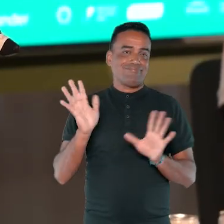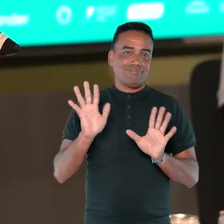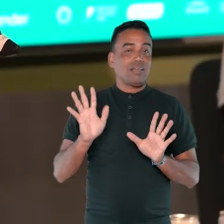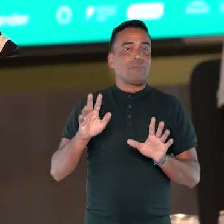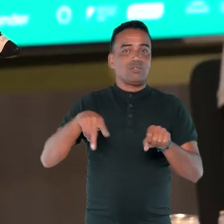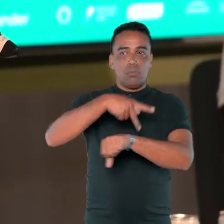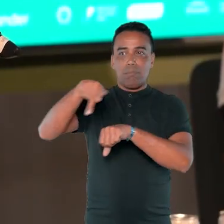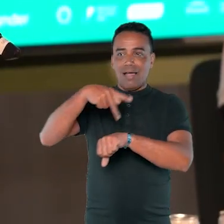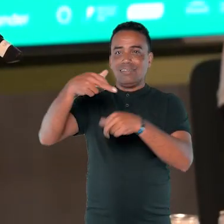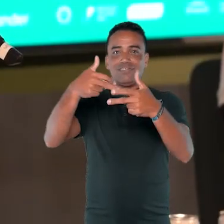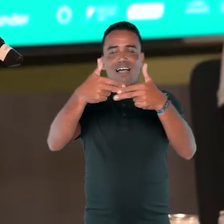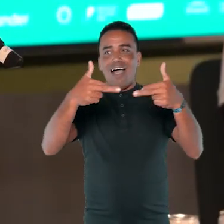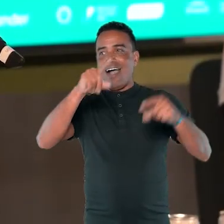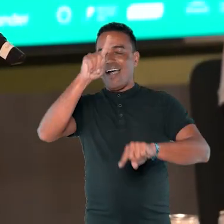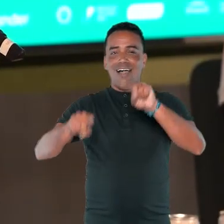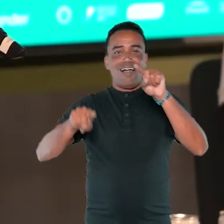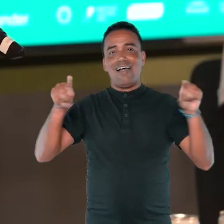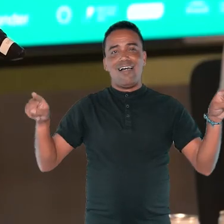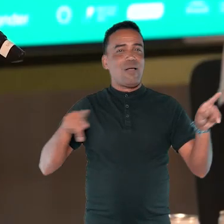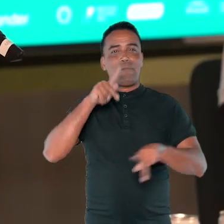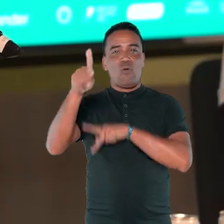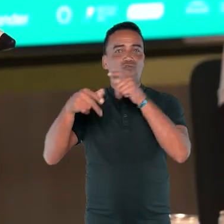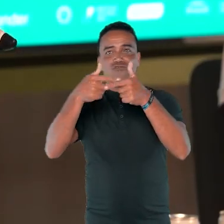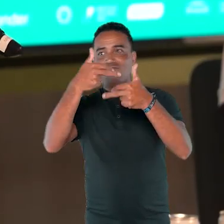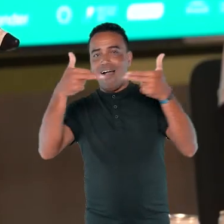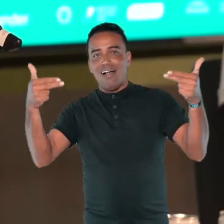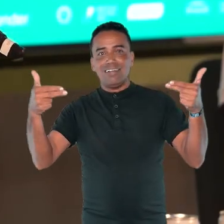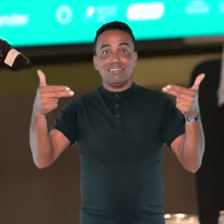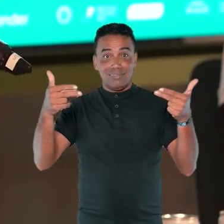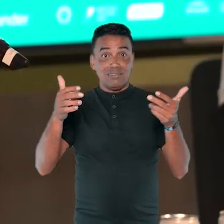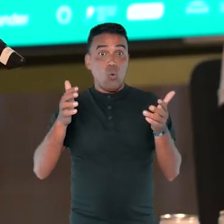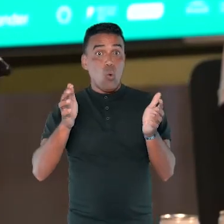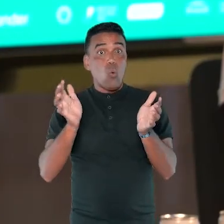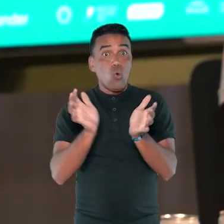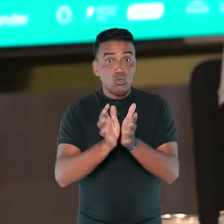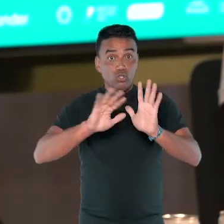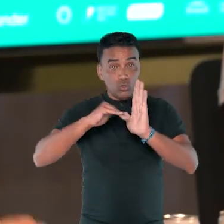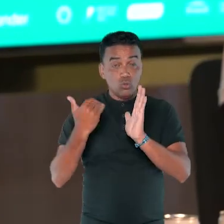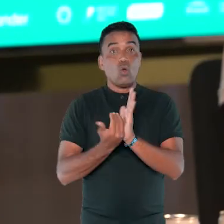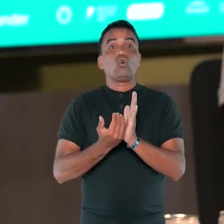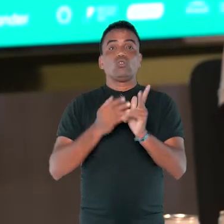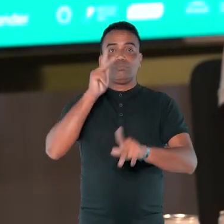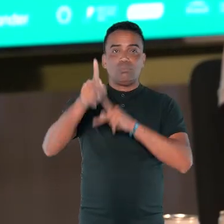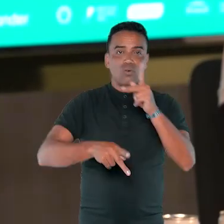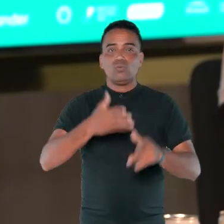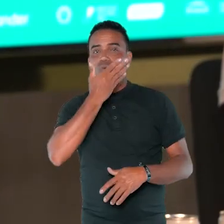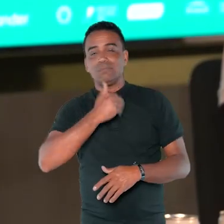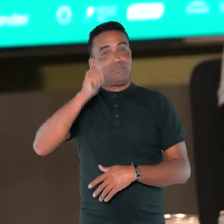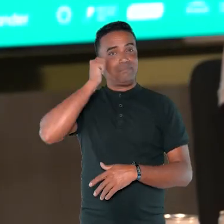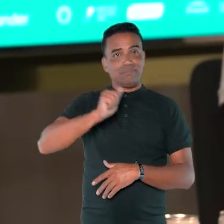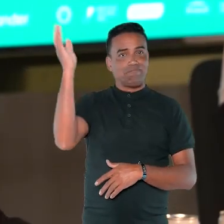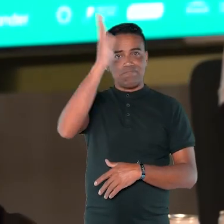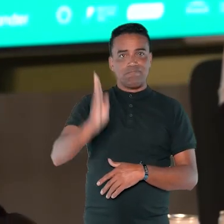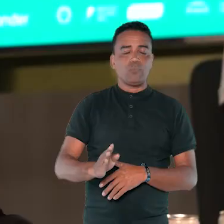país tão plural quanto é esse povo, o conjunto de todos os brasileiros e brasileiras, eu acho que